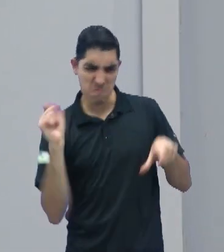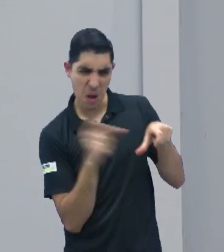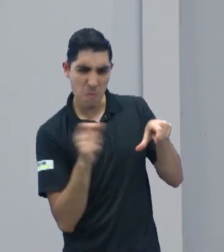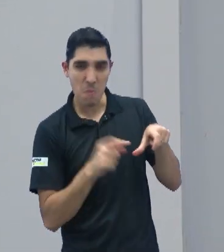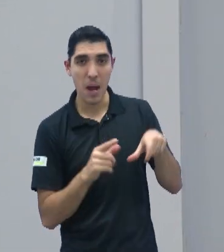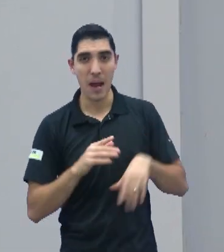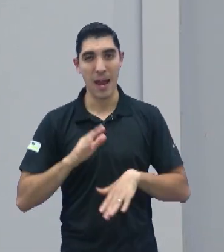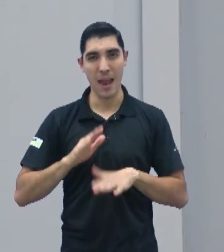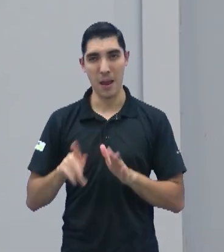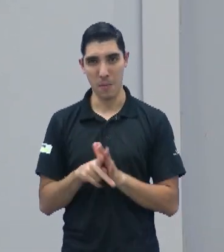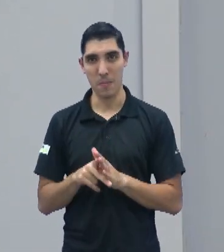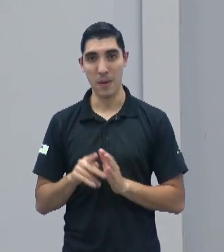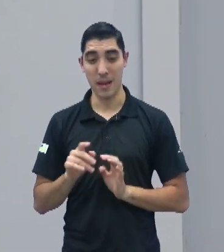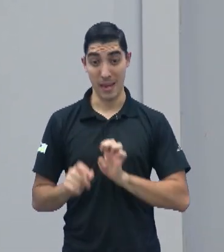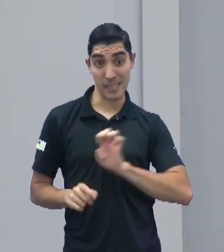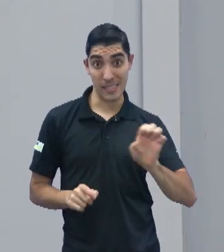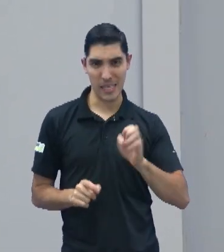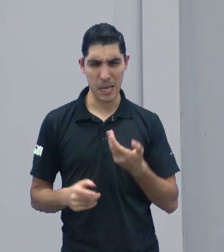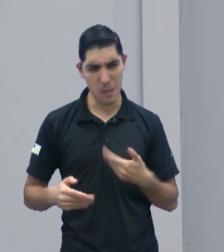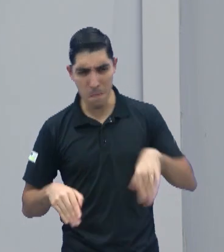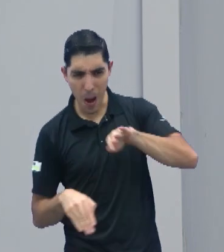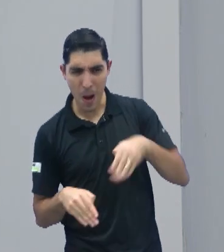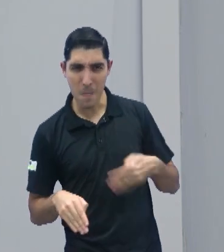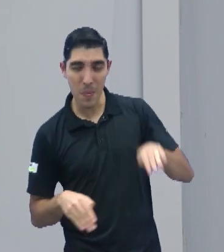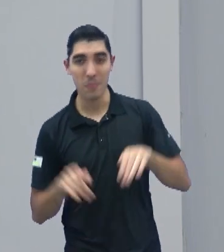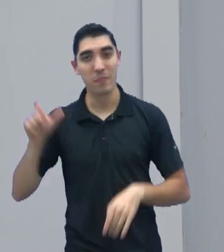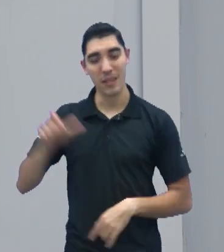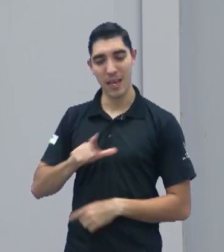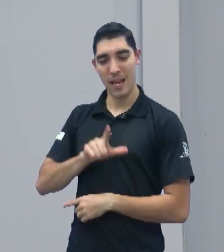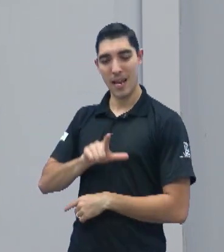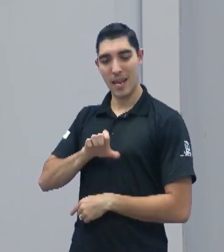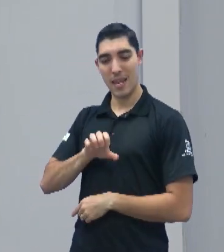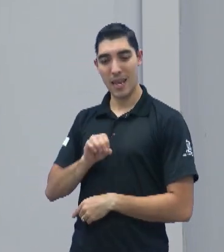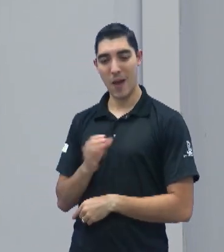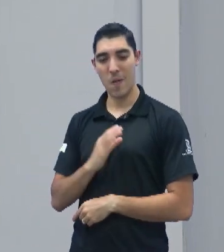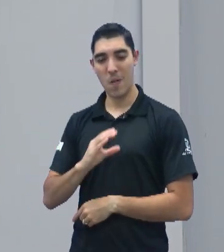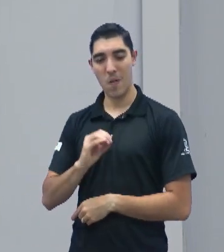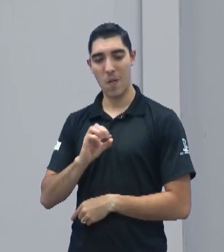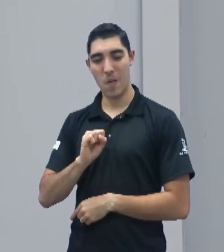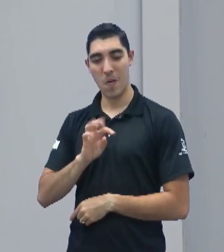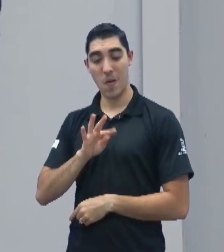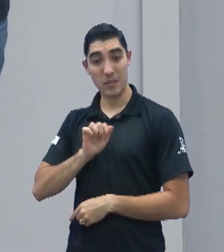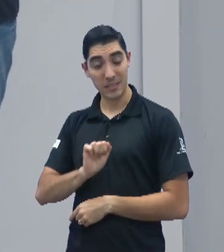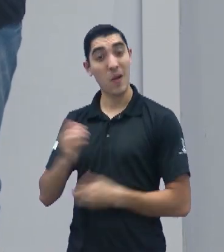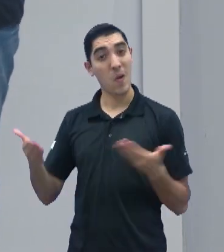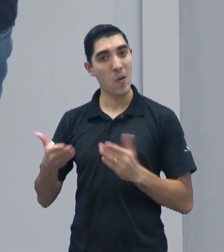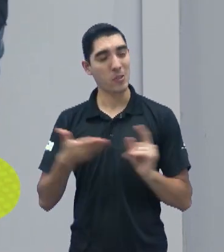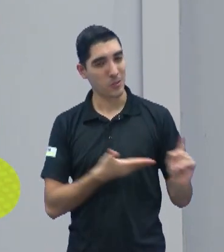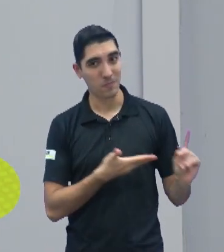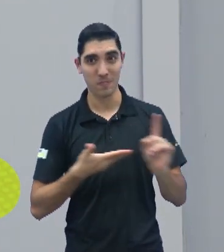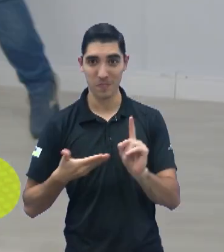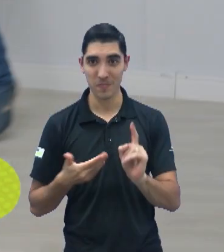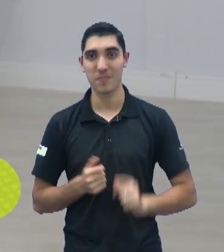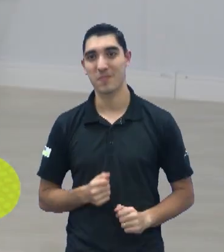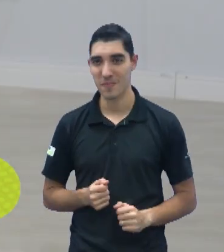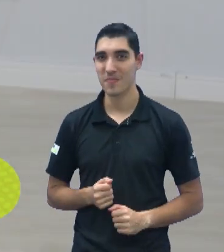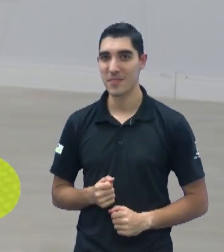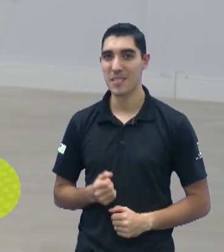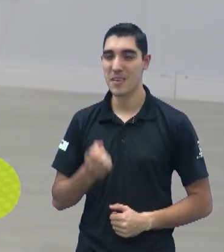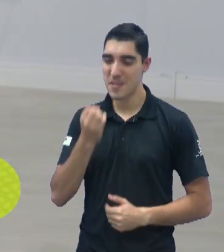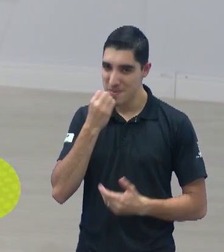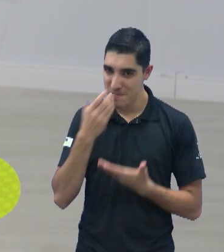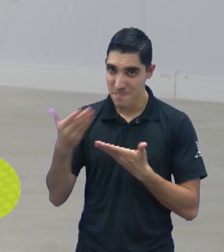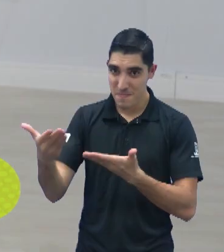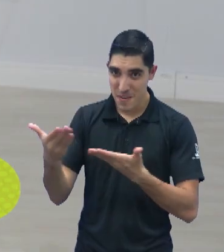esquerda calibrada, que é o Léo Costa, e ele é o convidado de hoje aqui no nosso Hora do Esporte. Léo, seja